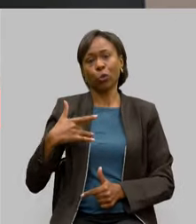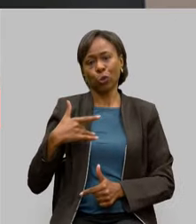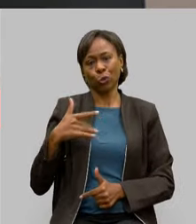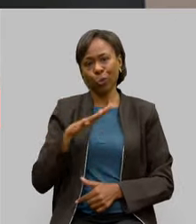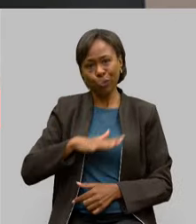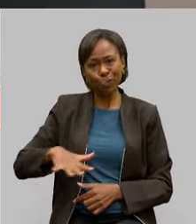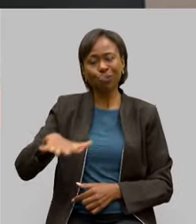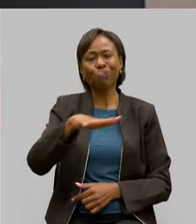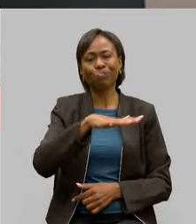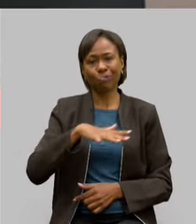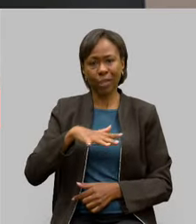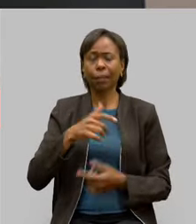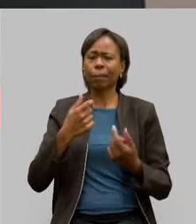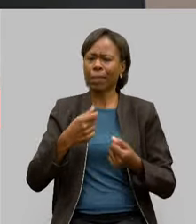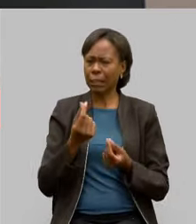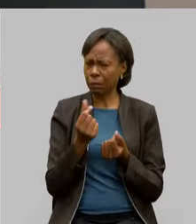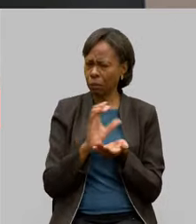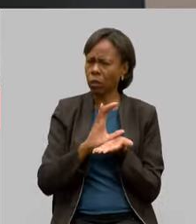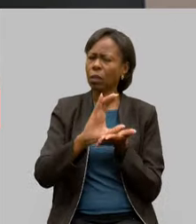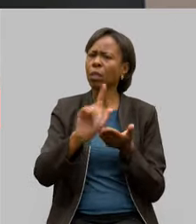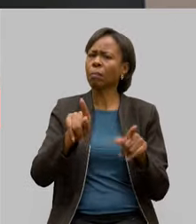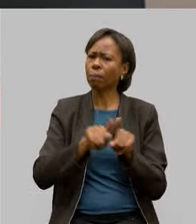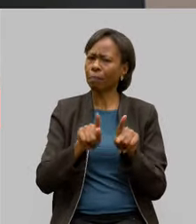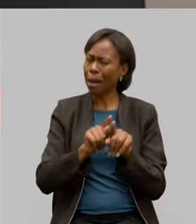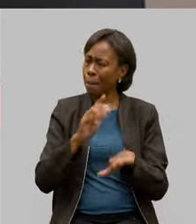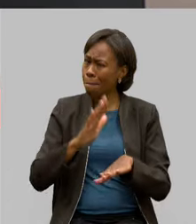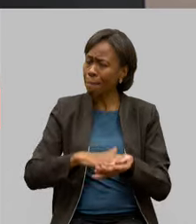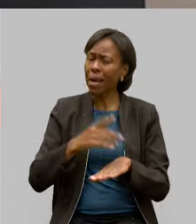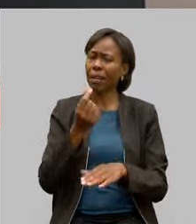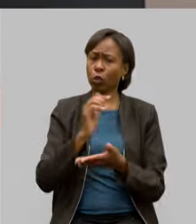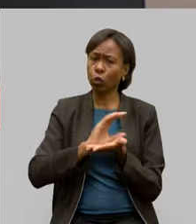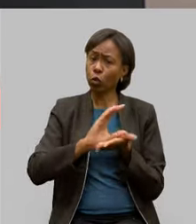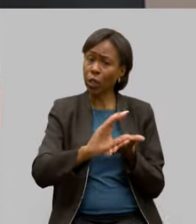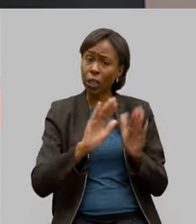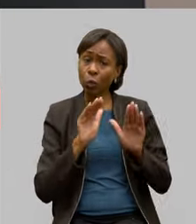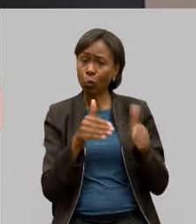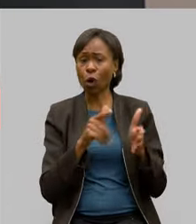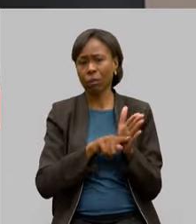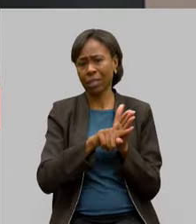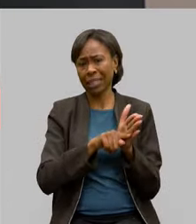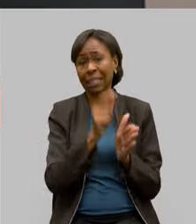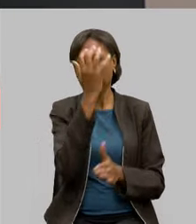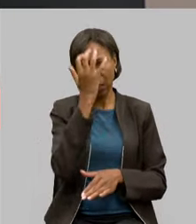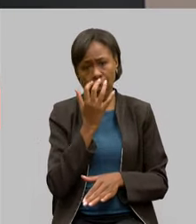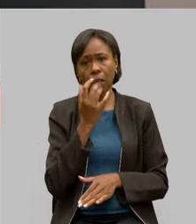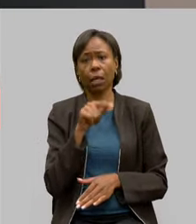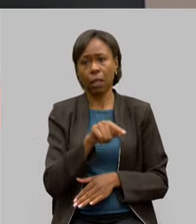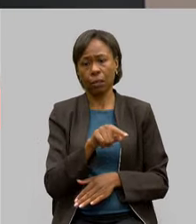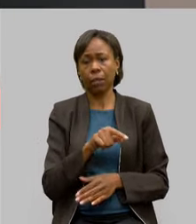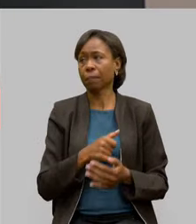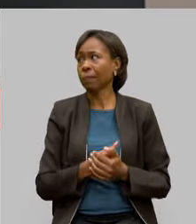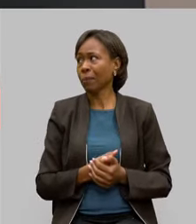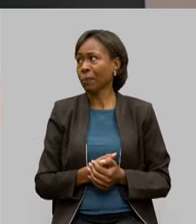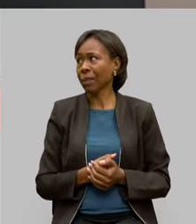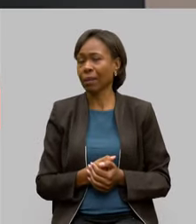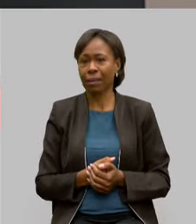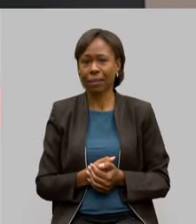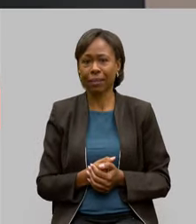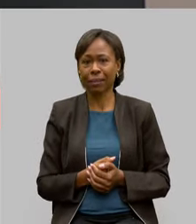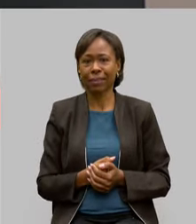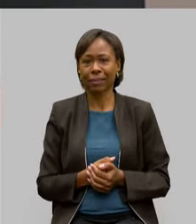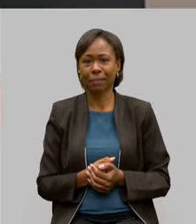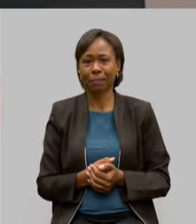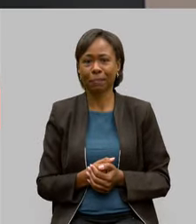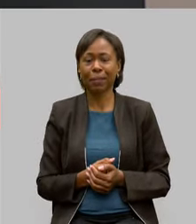a gente precisa investir mais como já foi dito aqui em pesquisas científicas sérias e Independentes sobre os potenciais terapêuticos da